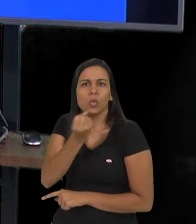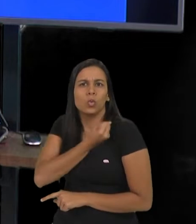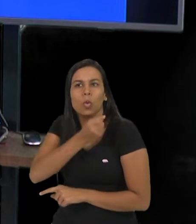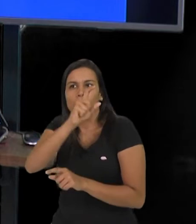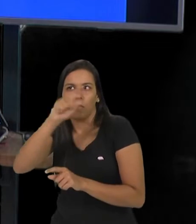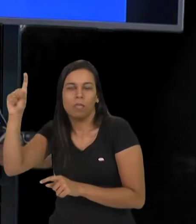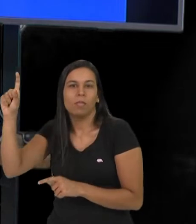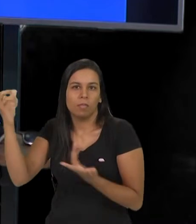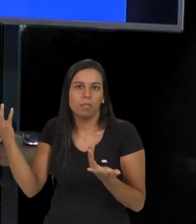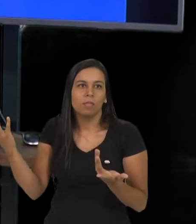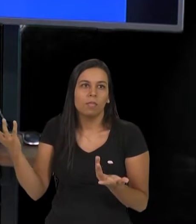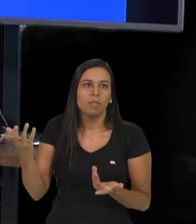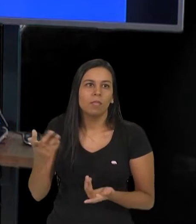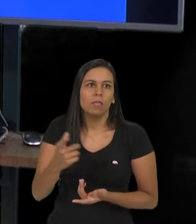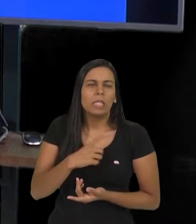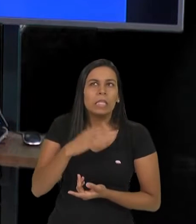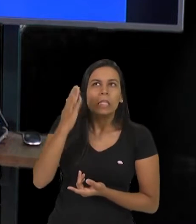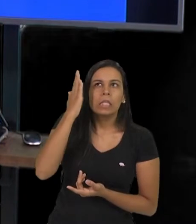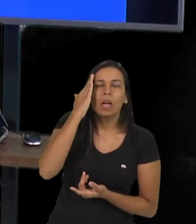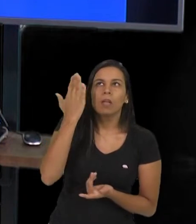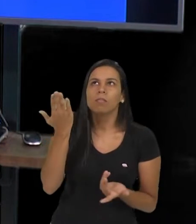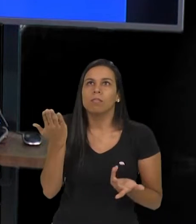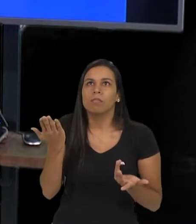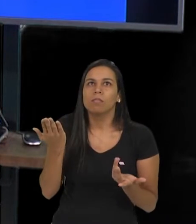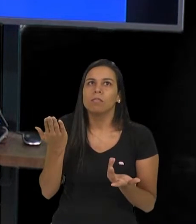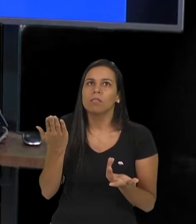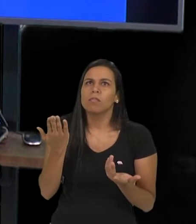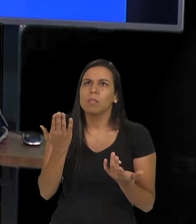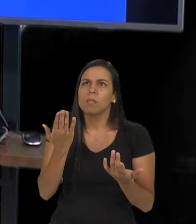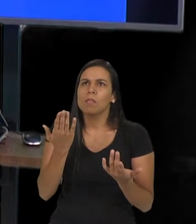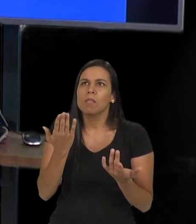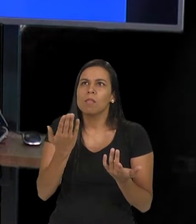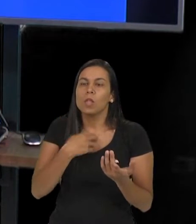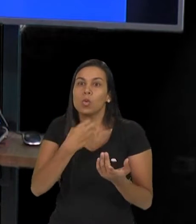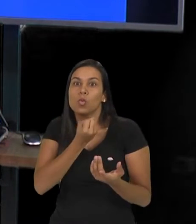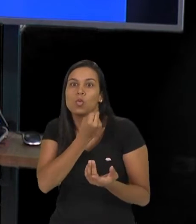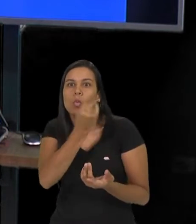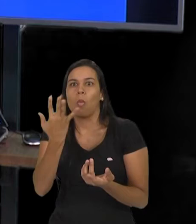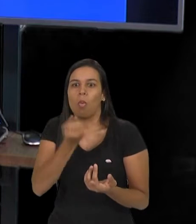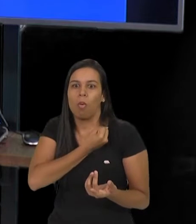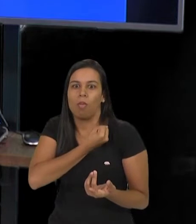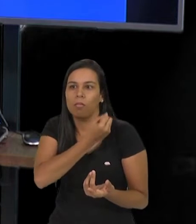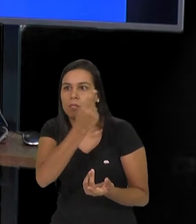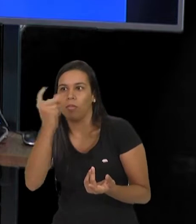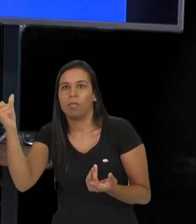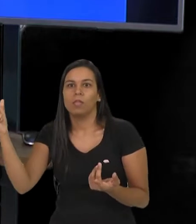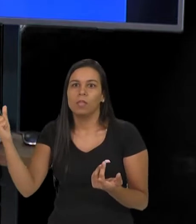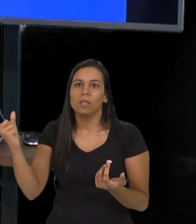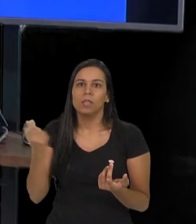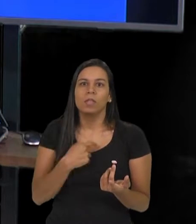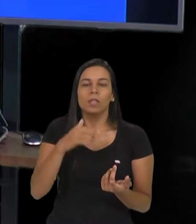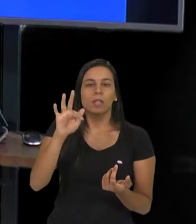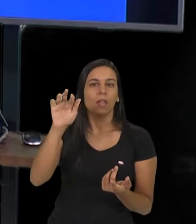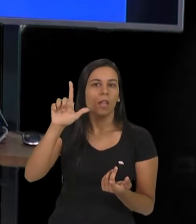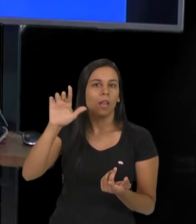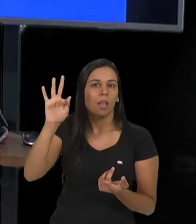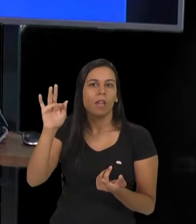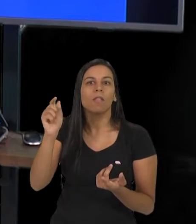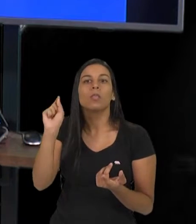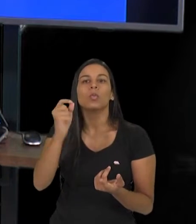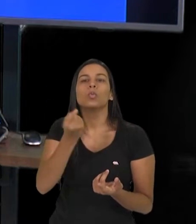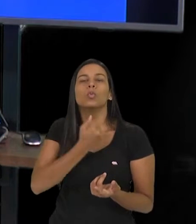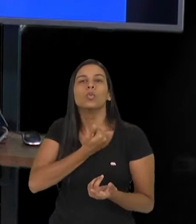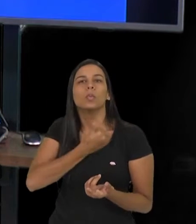98107550. Eu posso deduzir que isso aí, muito provavelmente pela quantidade de números e esse TLF na frente, que isso aí é o